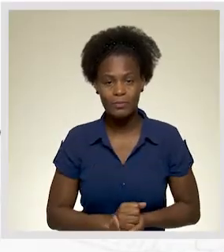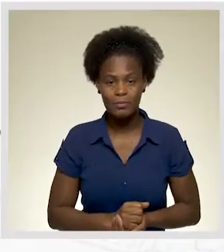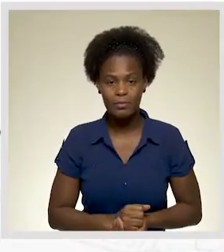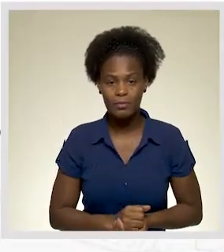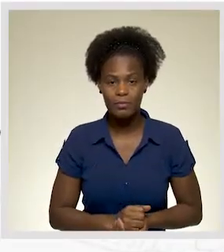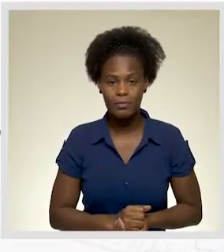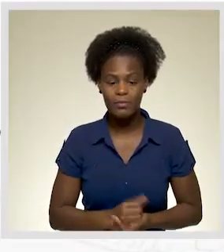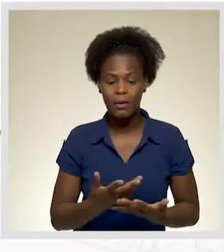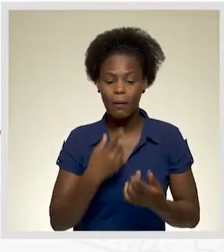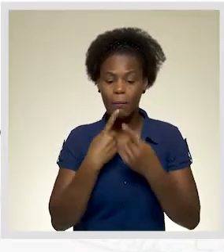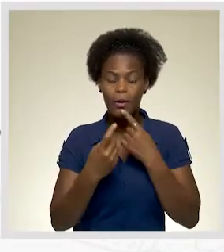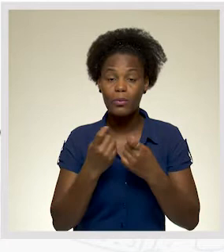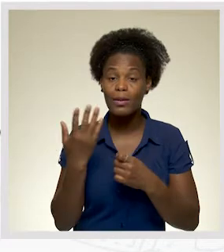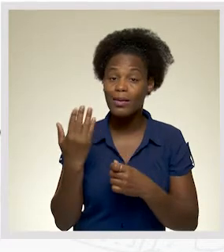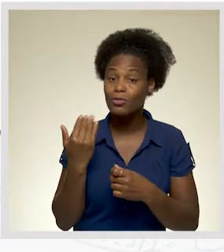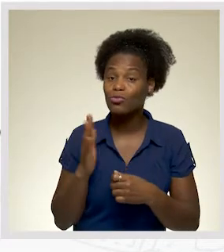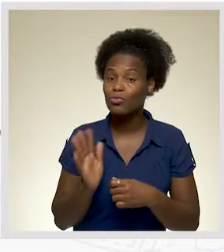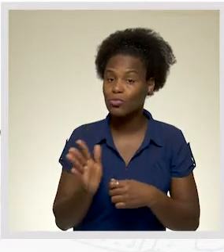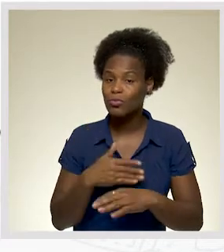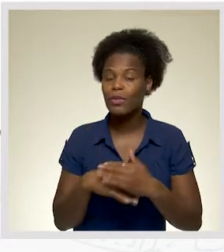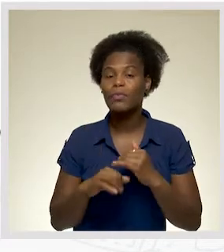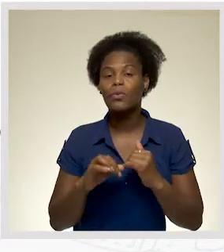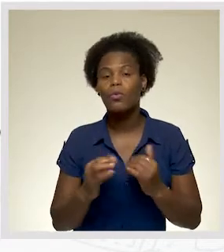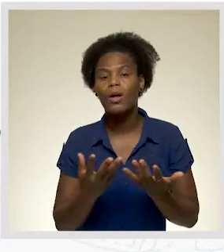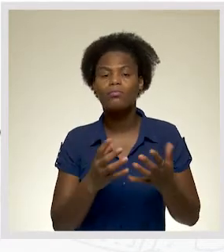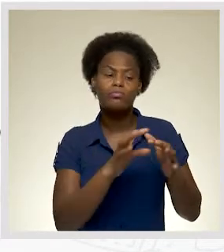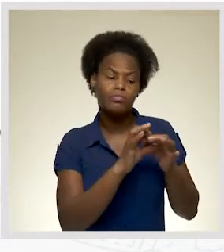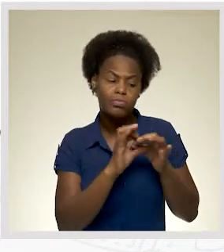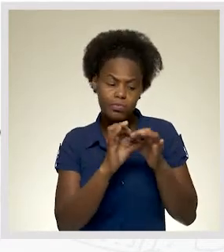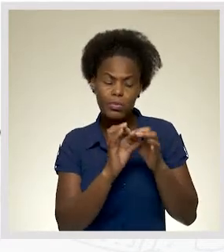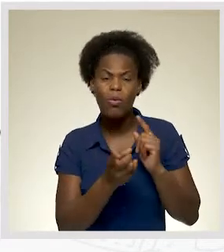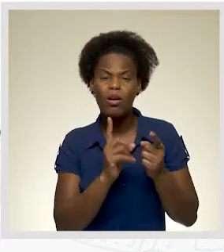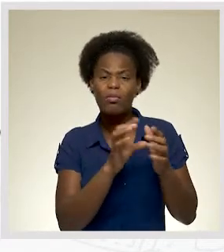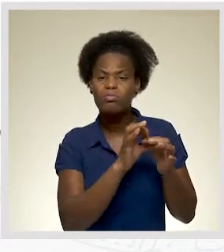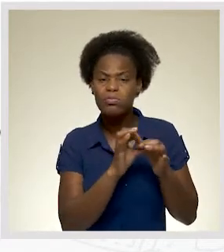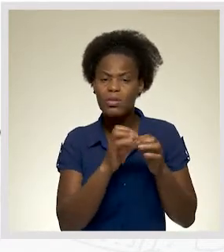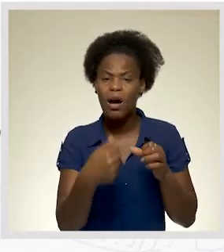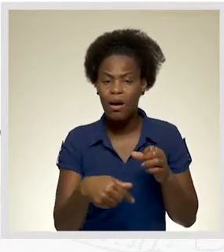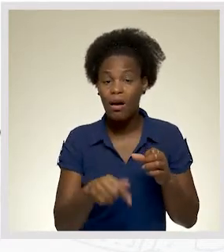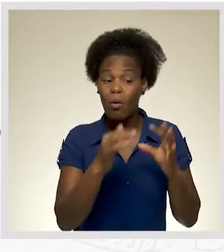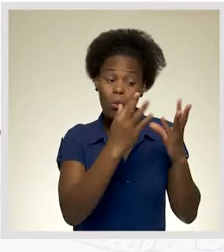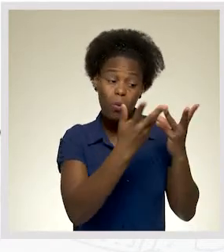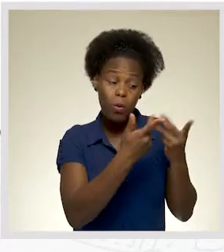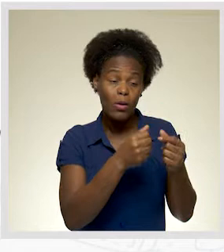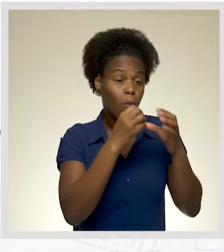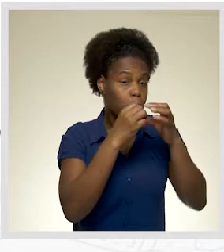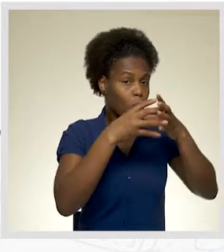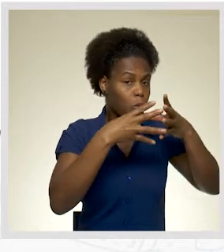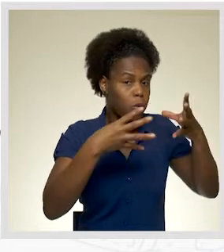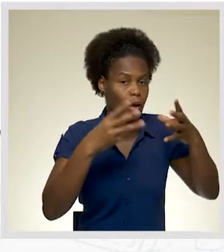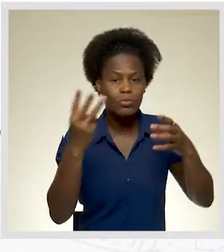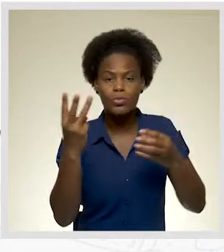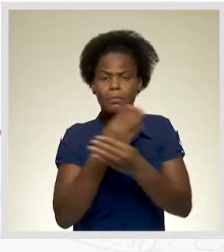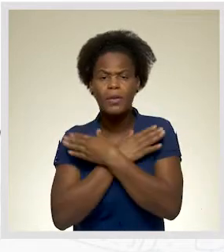tinha feito. Que relação existe entre a quantidade de balões dos 3 amigos?